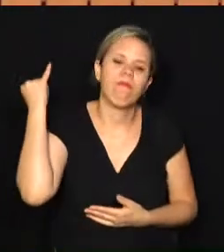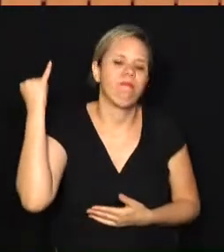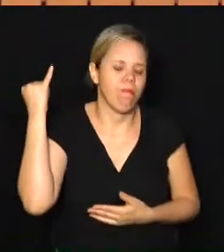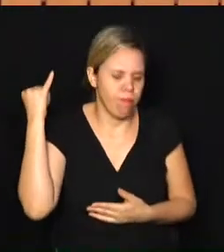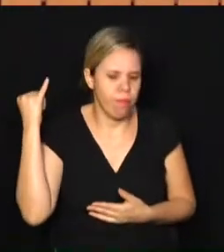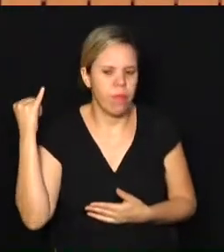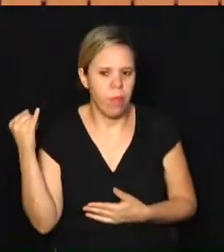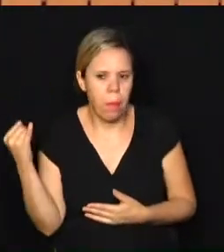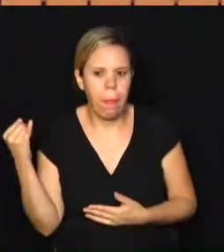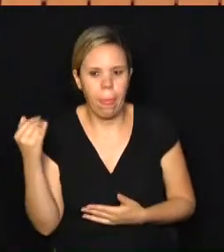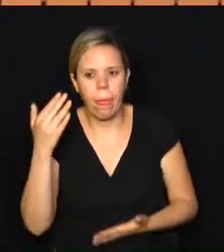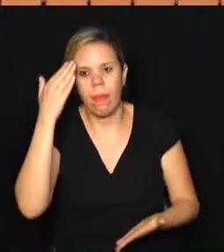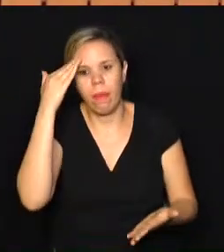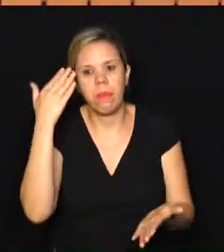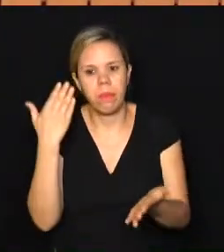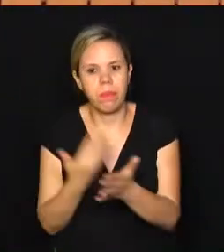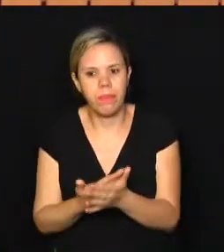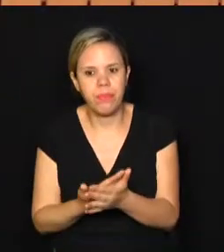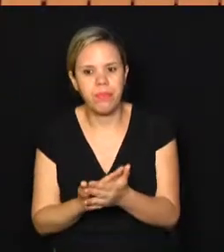assim, eu acredito que